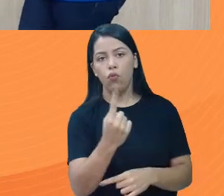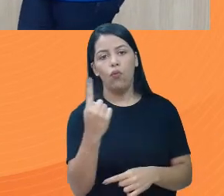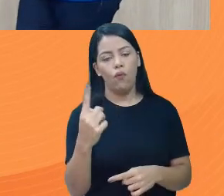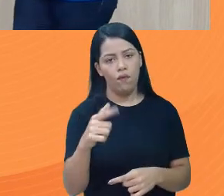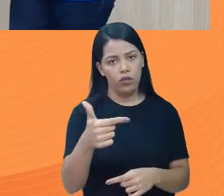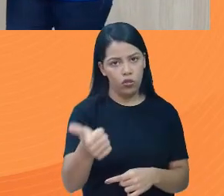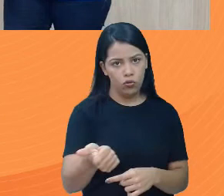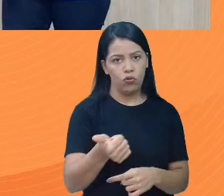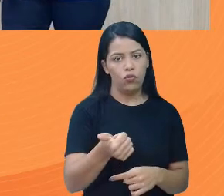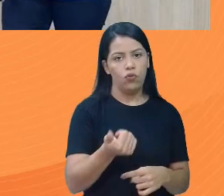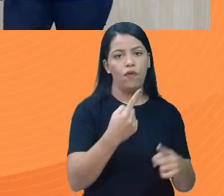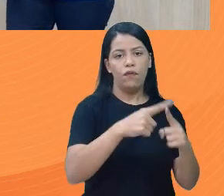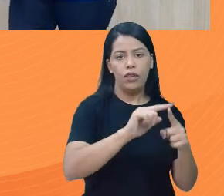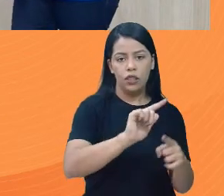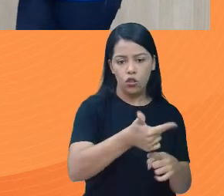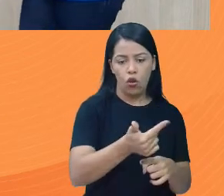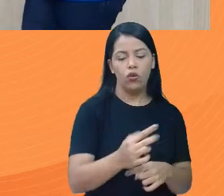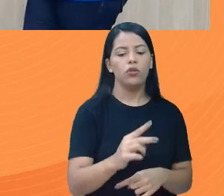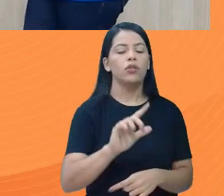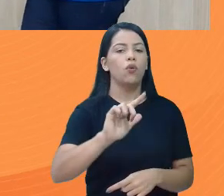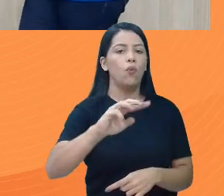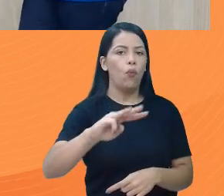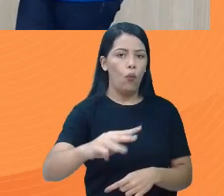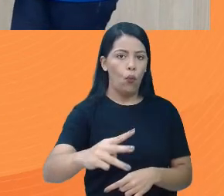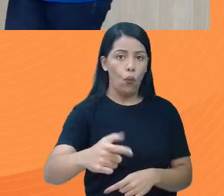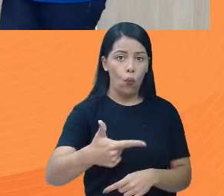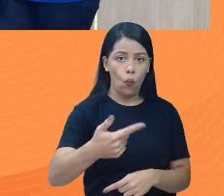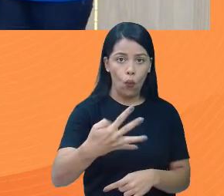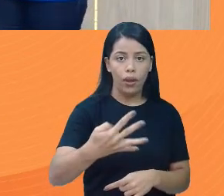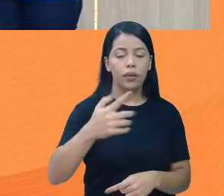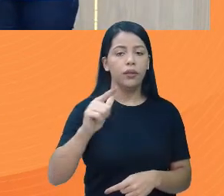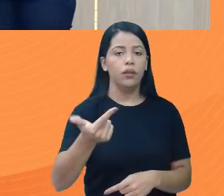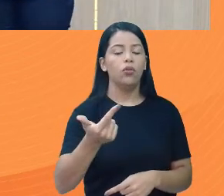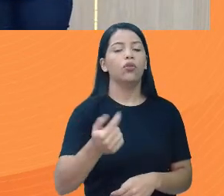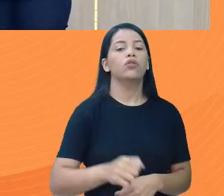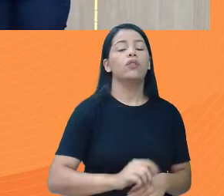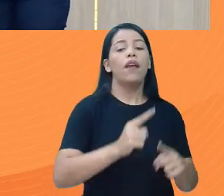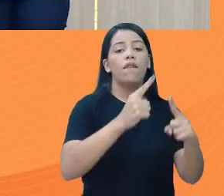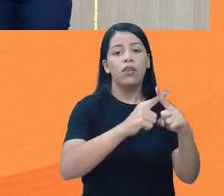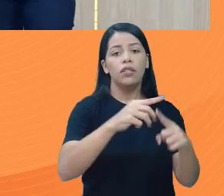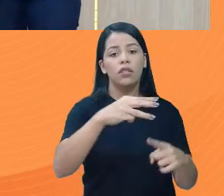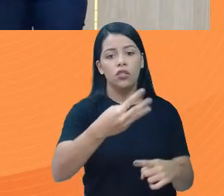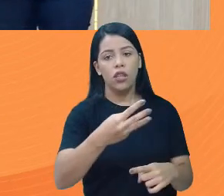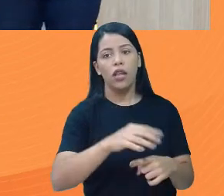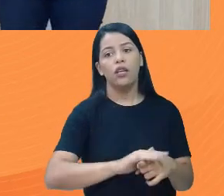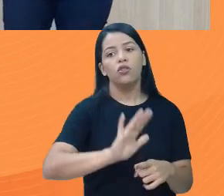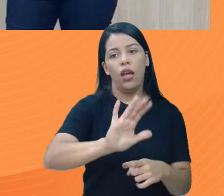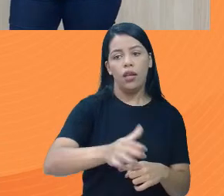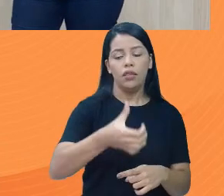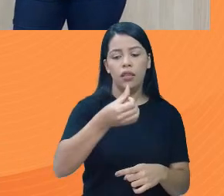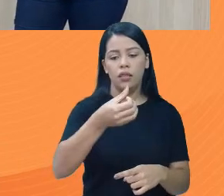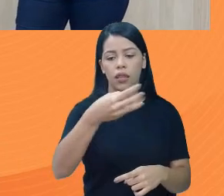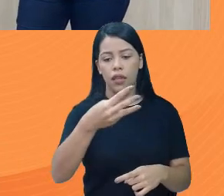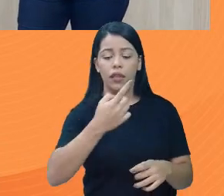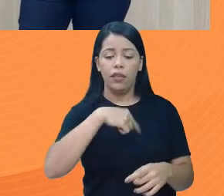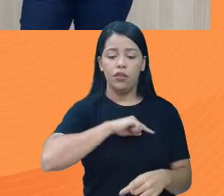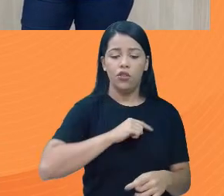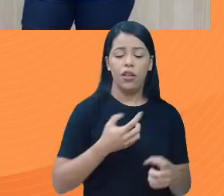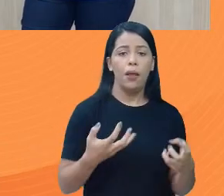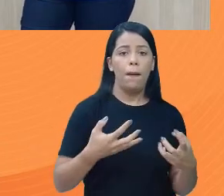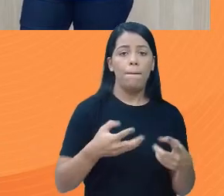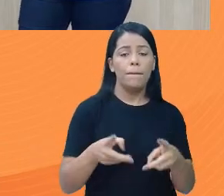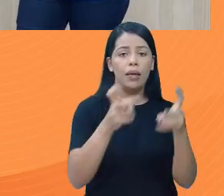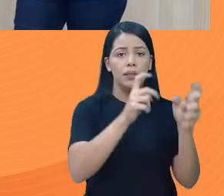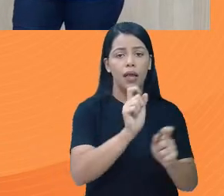Vezes 2, dá o 42. Vezes 3 dá o 63, e a gente percebe que como os números naturais são